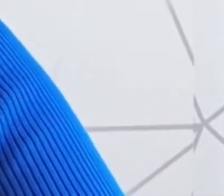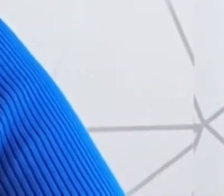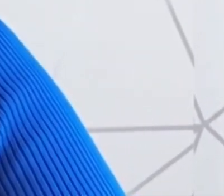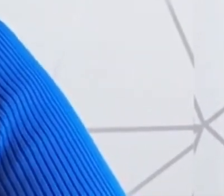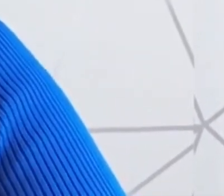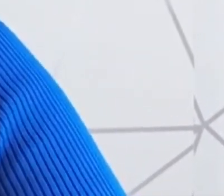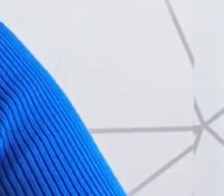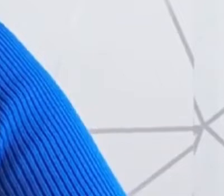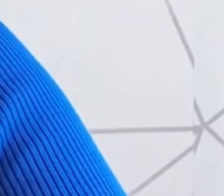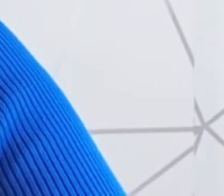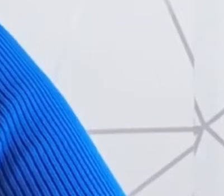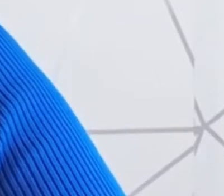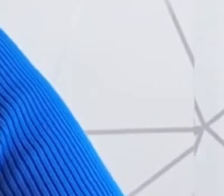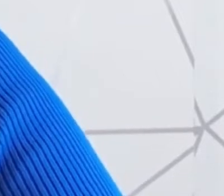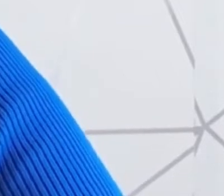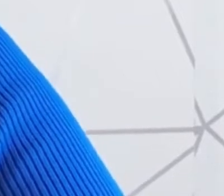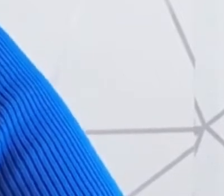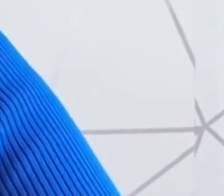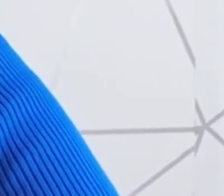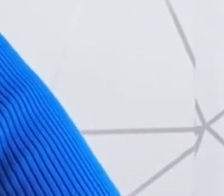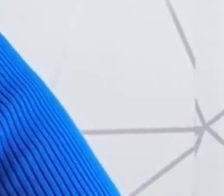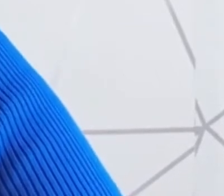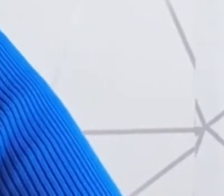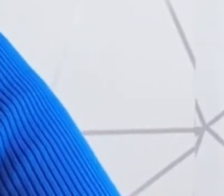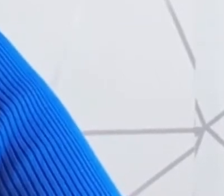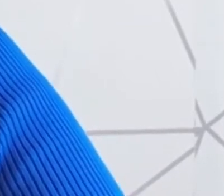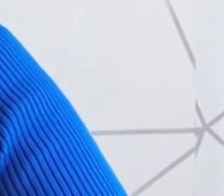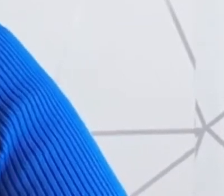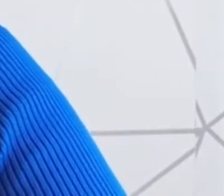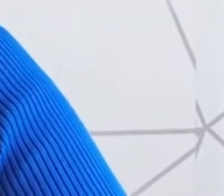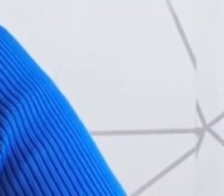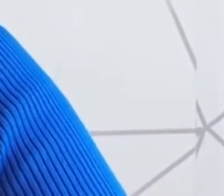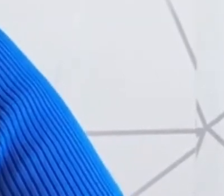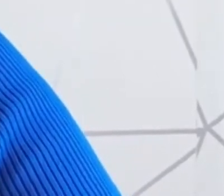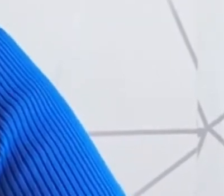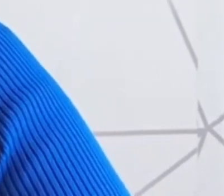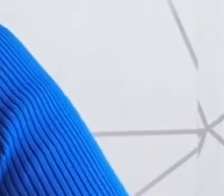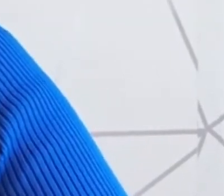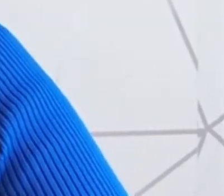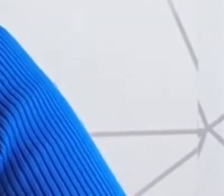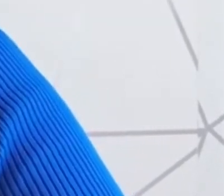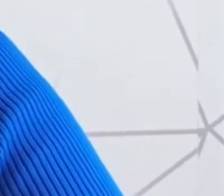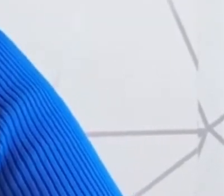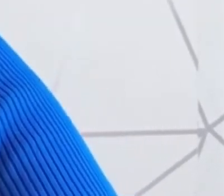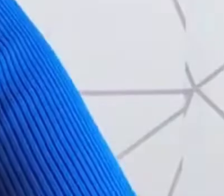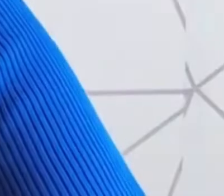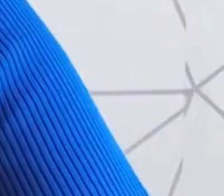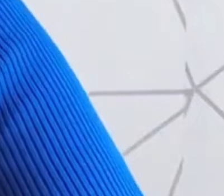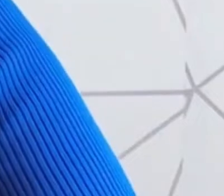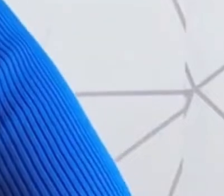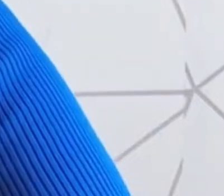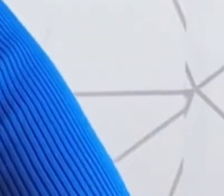uma blusa azul e ao meu fundo eu tenho uma parede cinza com figuras geométricas. Falo da cidade de Araucária.